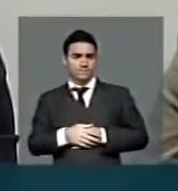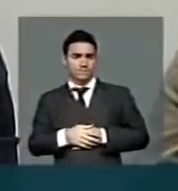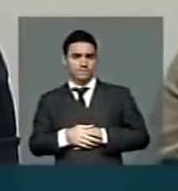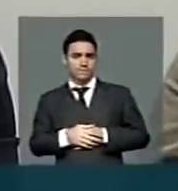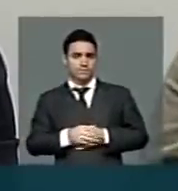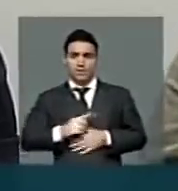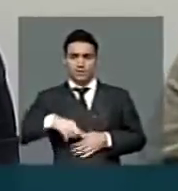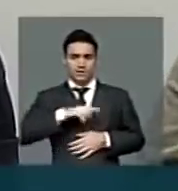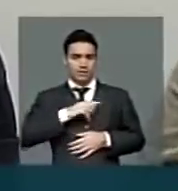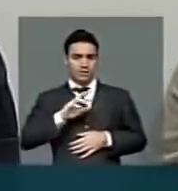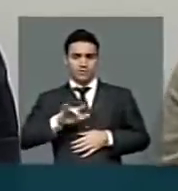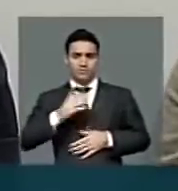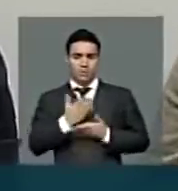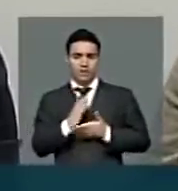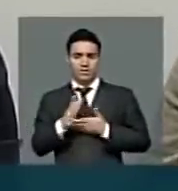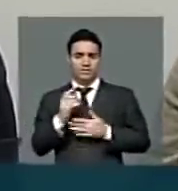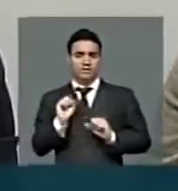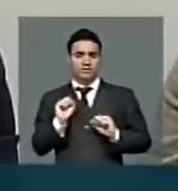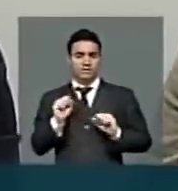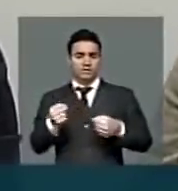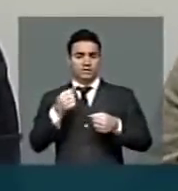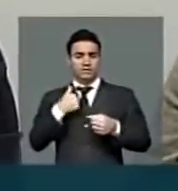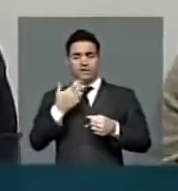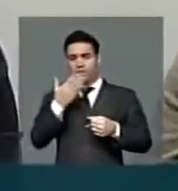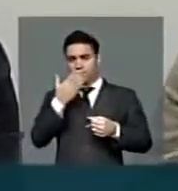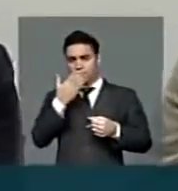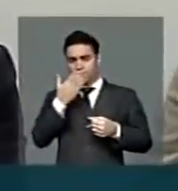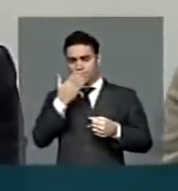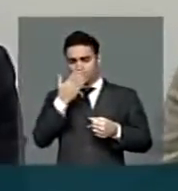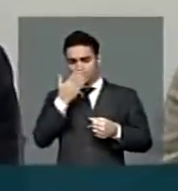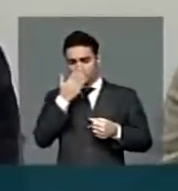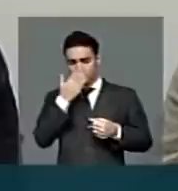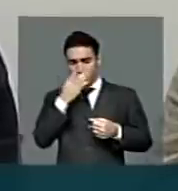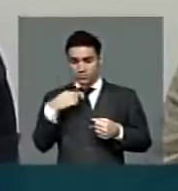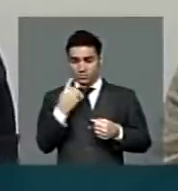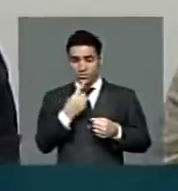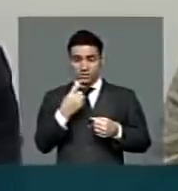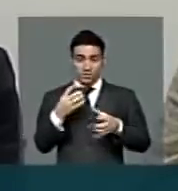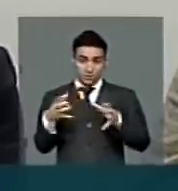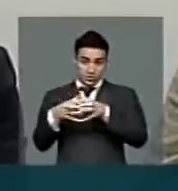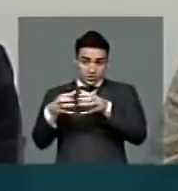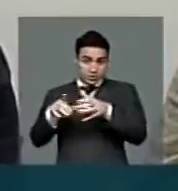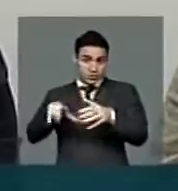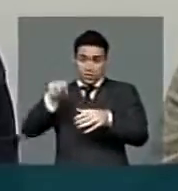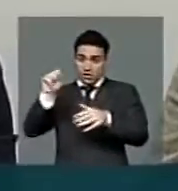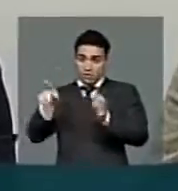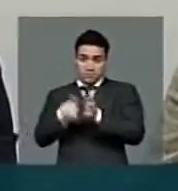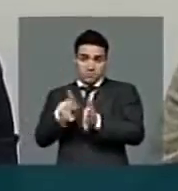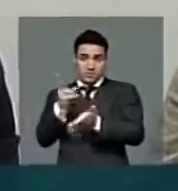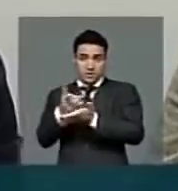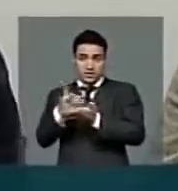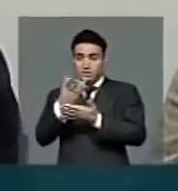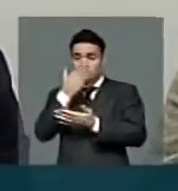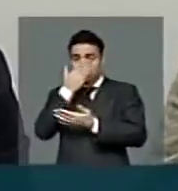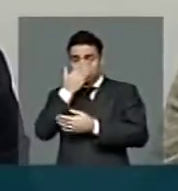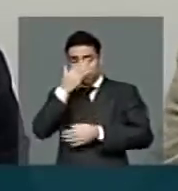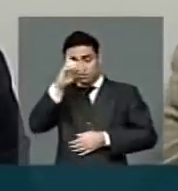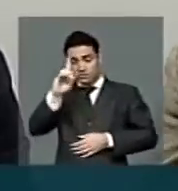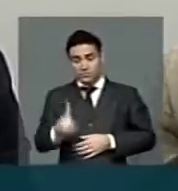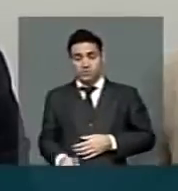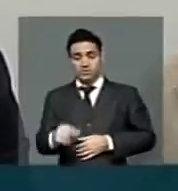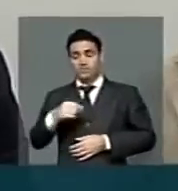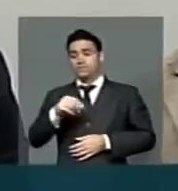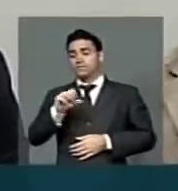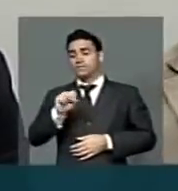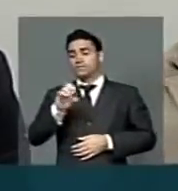Nós não defendemos a abolição da prostituição porque nós escolhemos ser prostitutas. É um direito nosso e está dentro dos nossos direitos